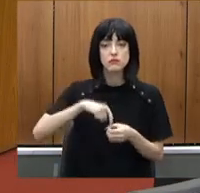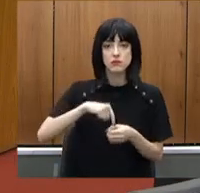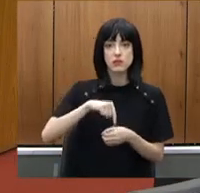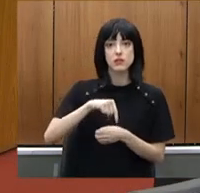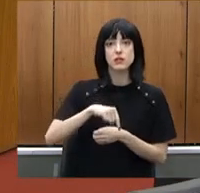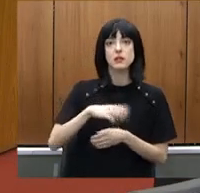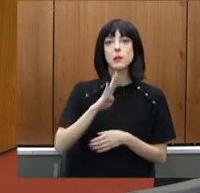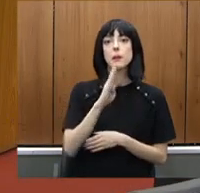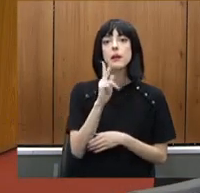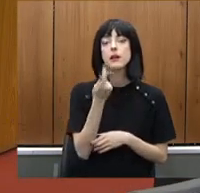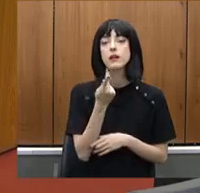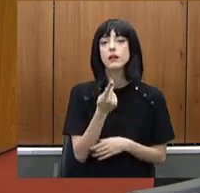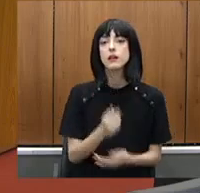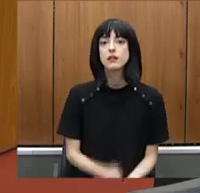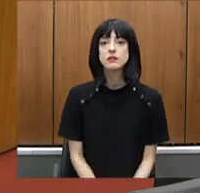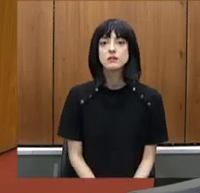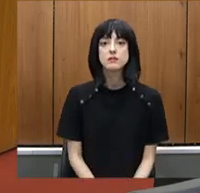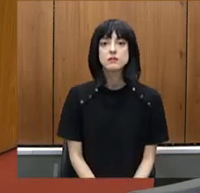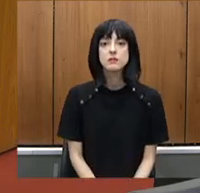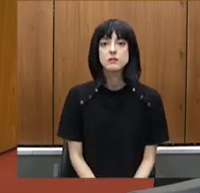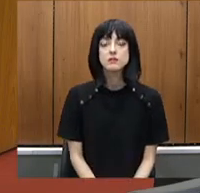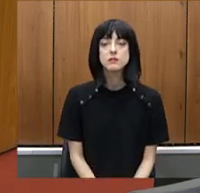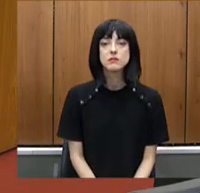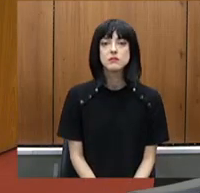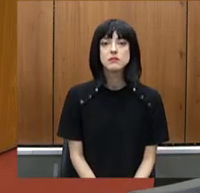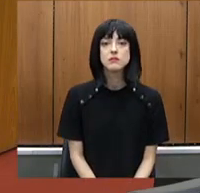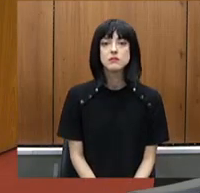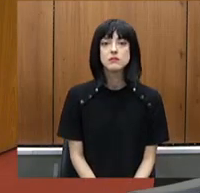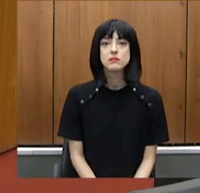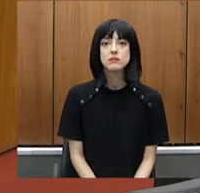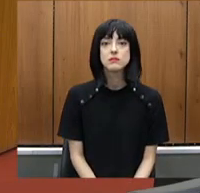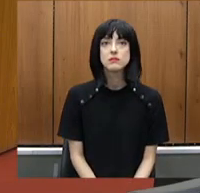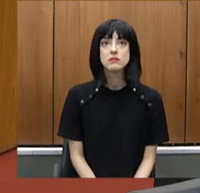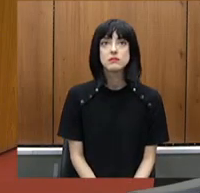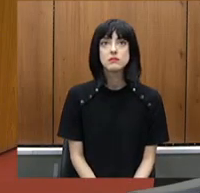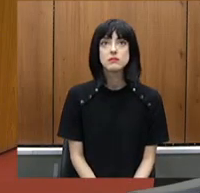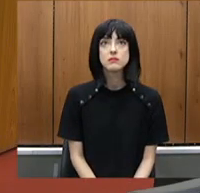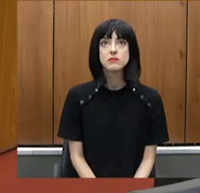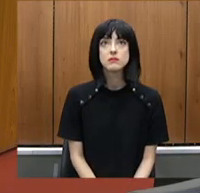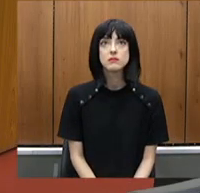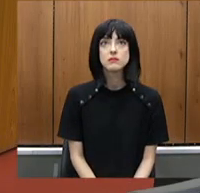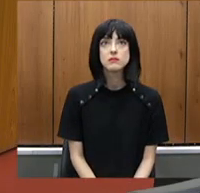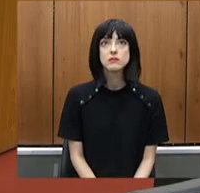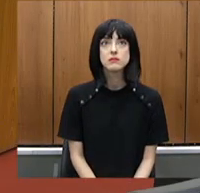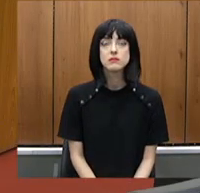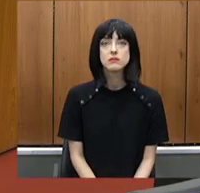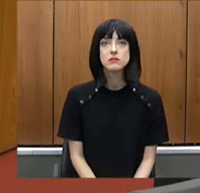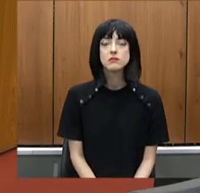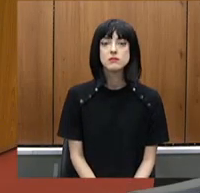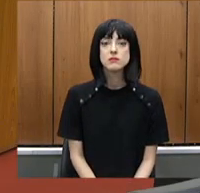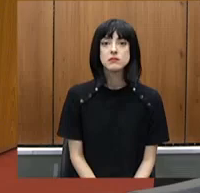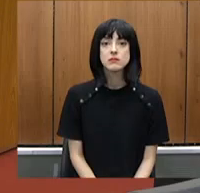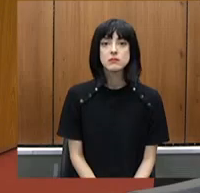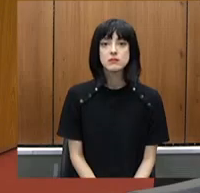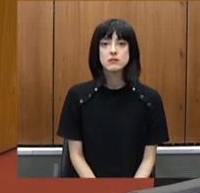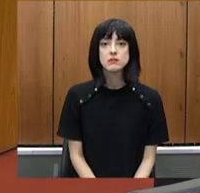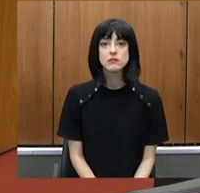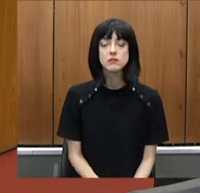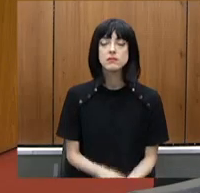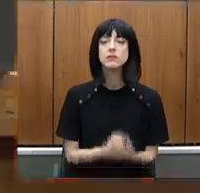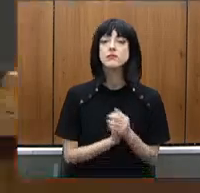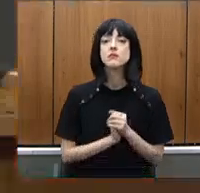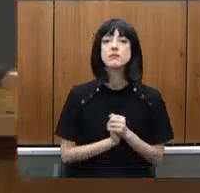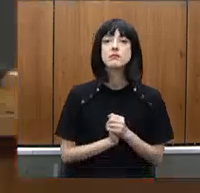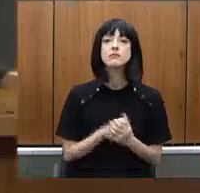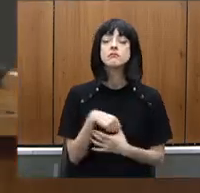onde eles querem voltar para Goiás para acabar aquela questão que você sabe se eu me ajuda demais aí às vezes vem pedir né porque o que que a gente tem nós